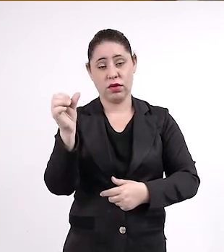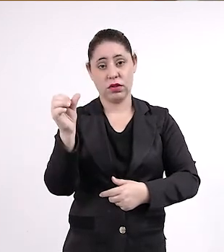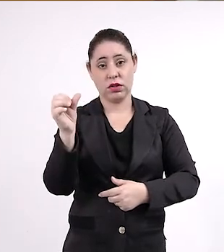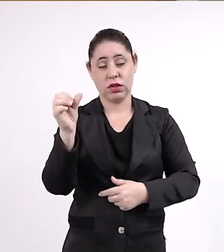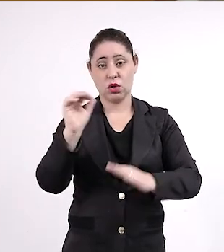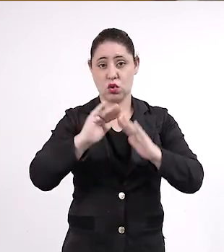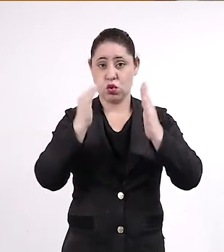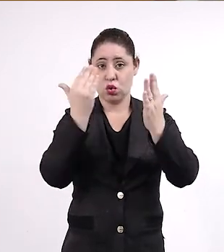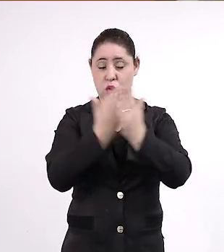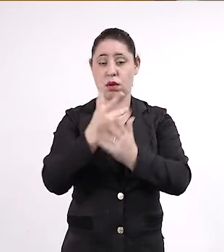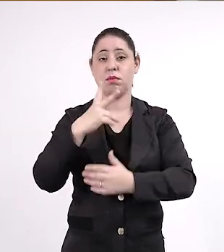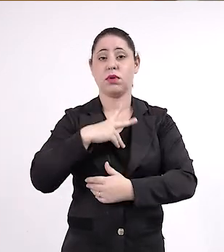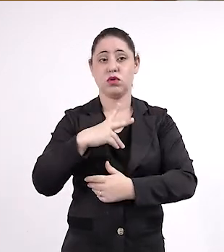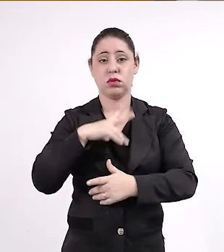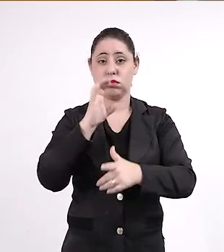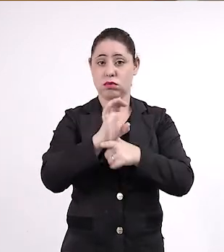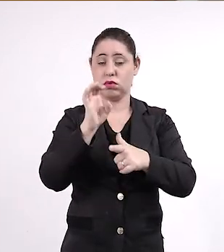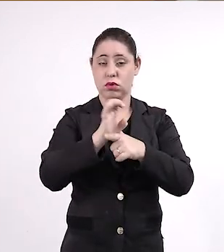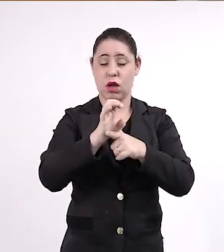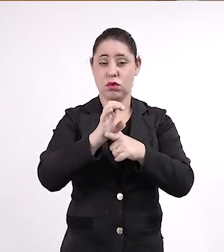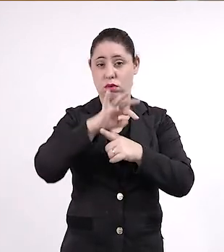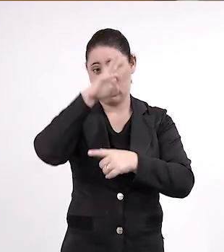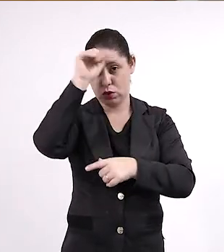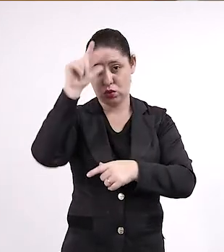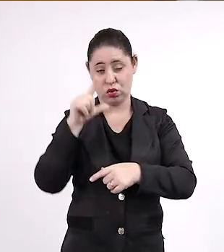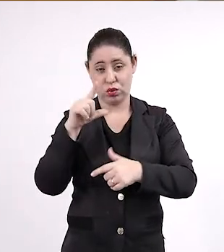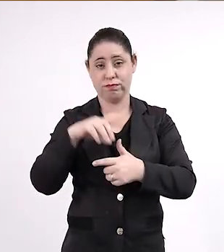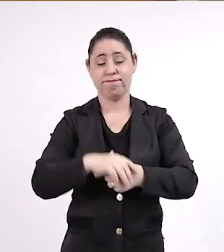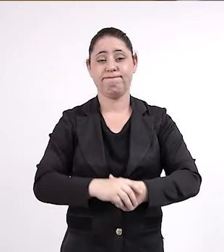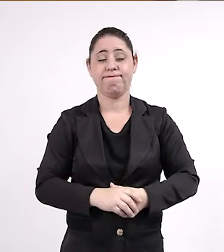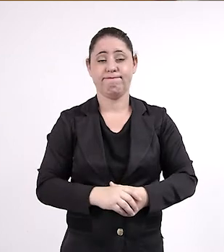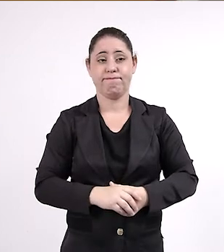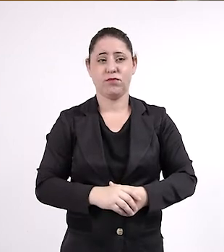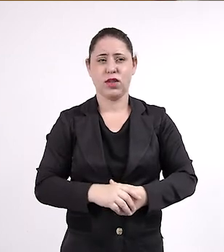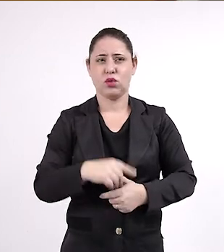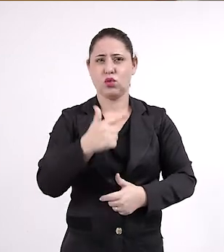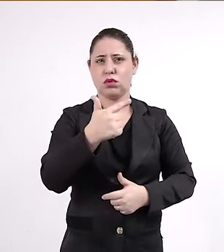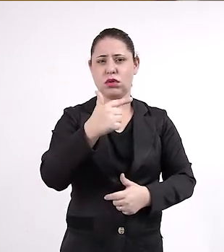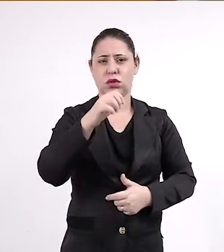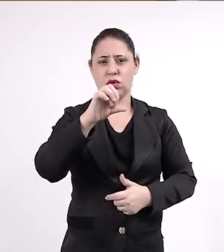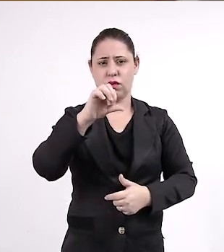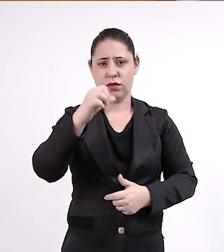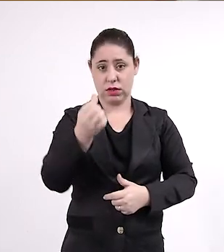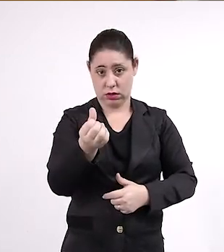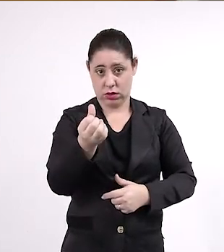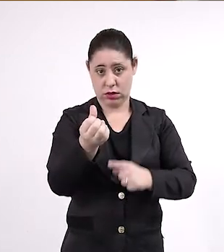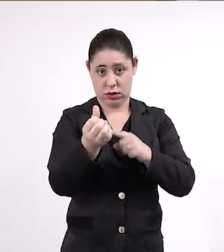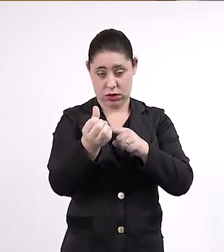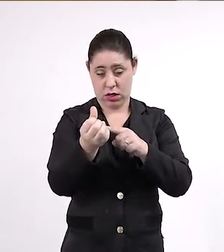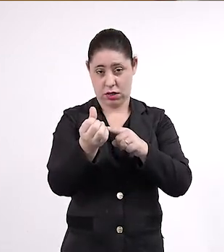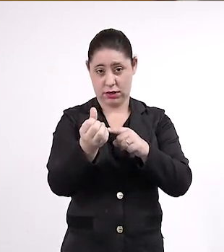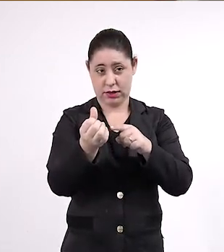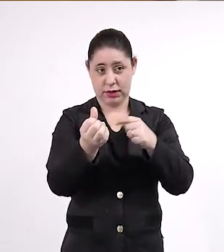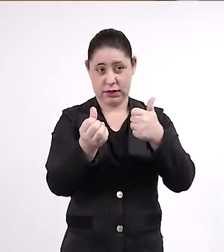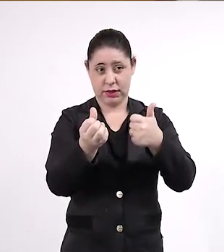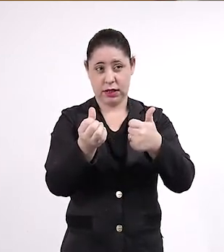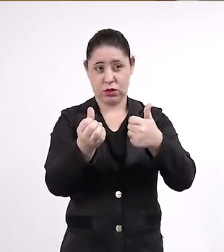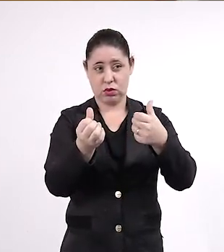296 escolas particulares em todo o estado de Mato Grosso do Sul. Dessas 296,